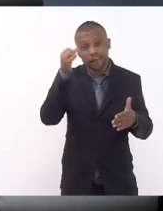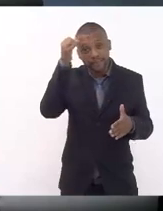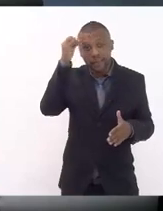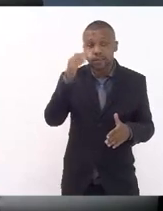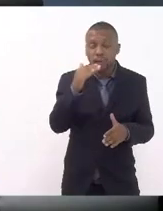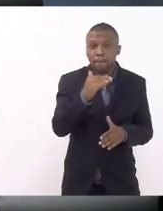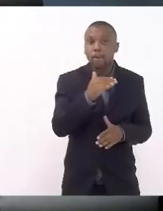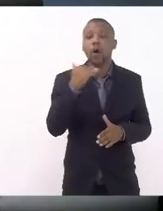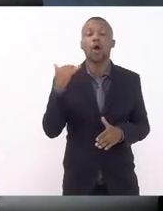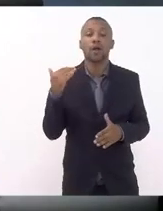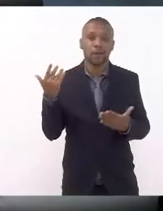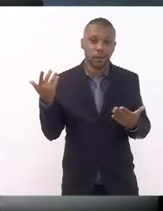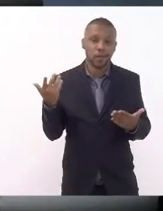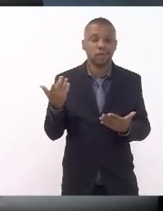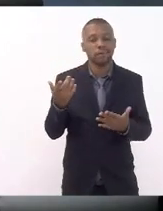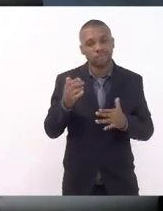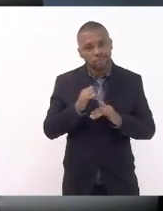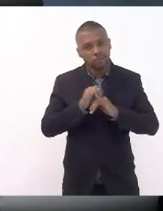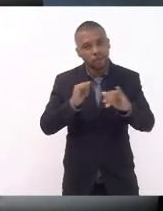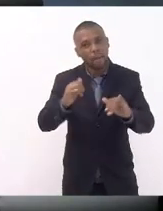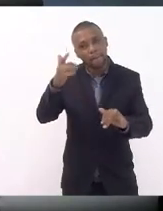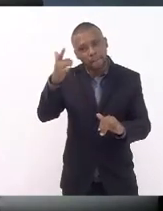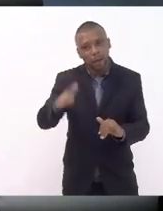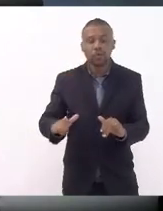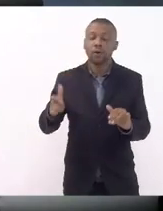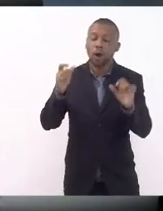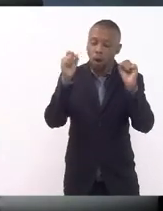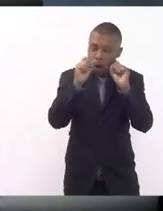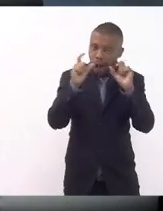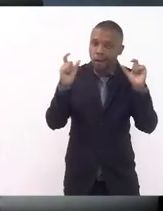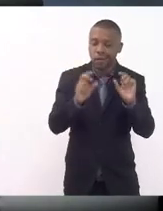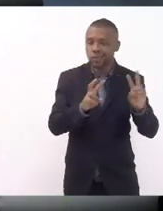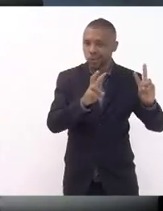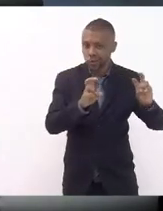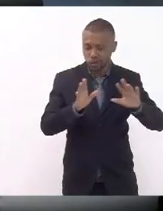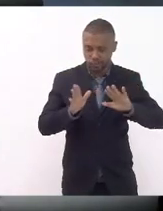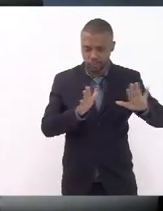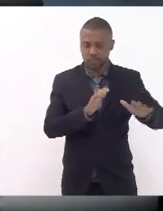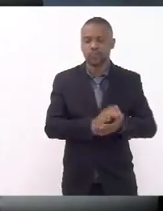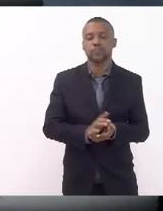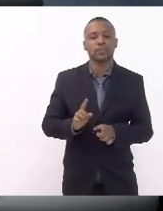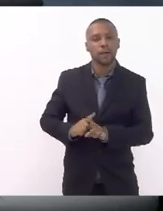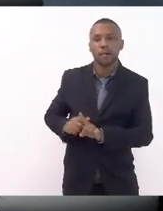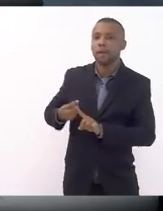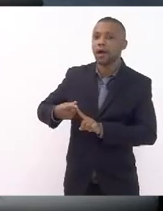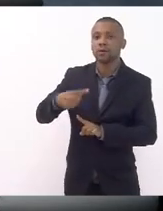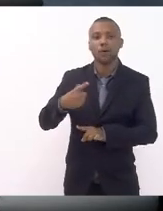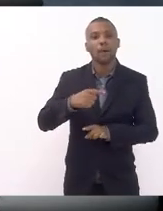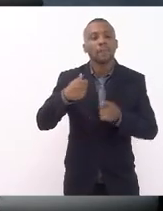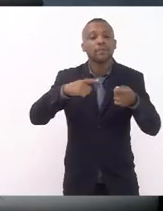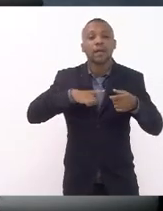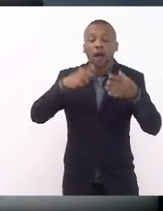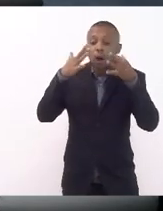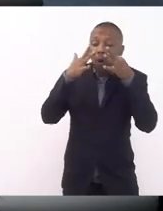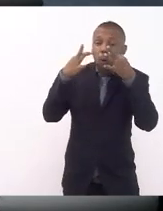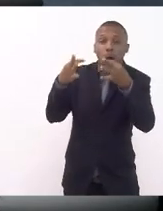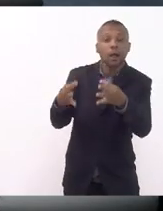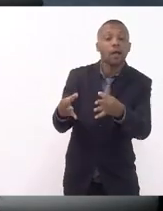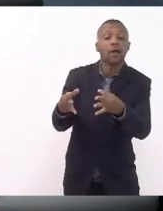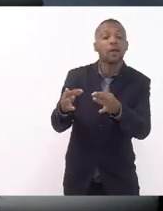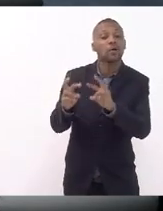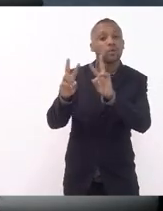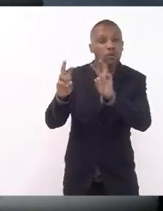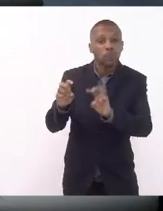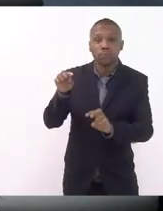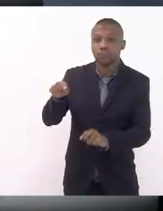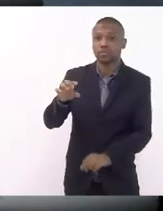vida. E fica aqui, mais uma vez, o alerta sobre isso. Além disso, a gente tem que ter um olhar atento, deputado Carlos Augusto, sobre o